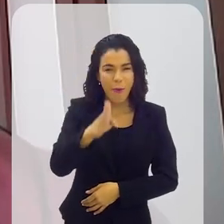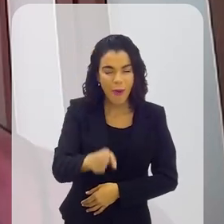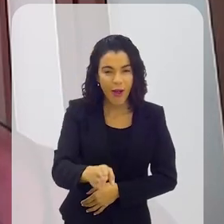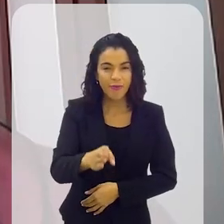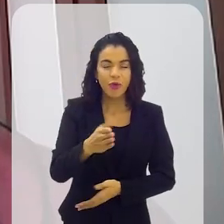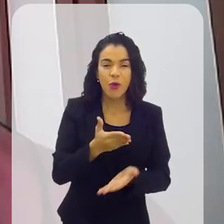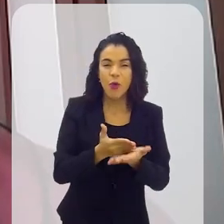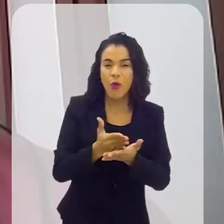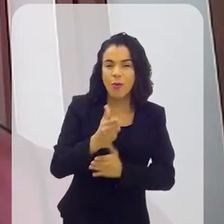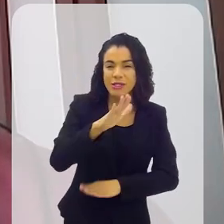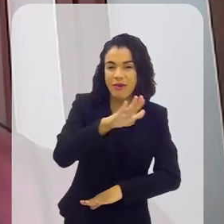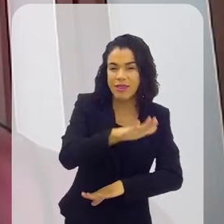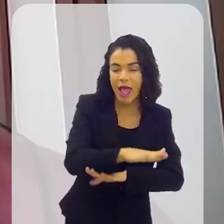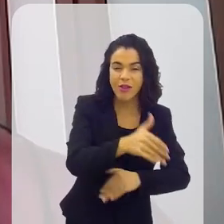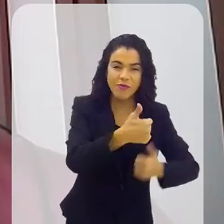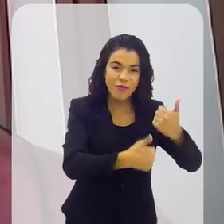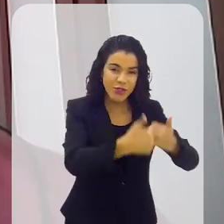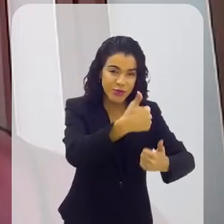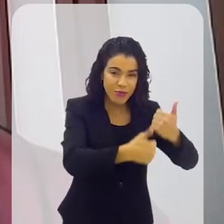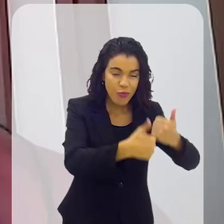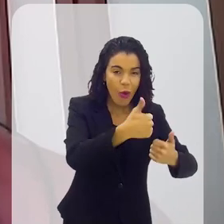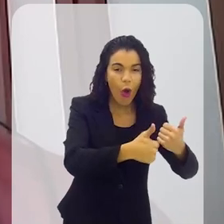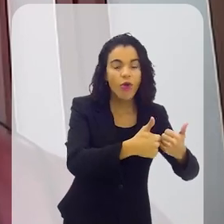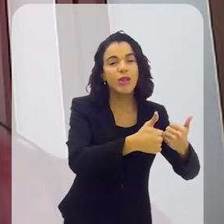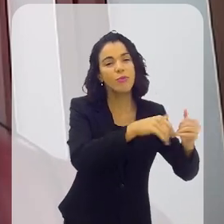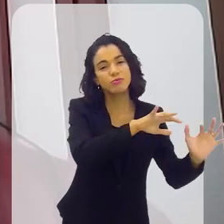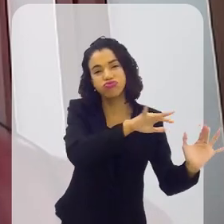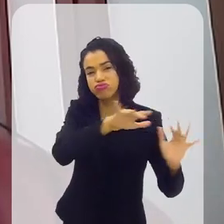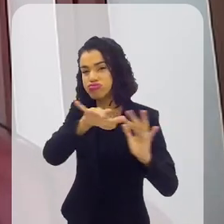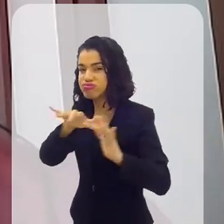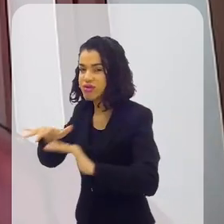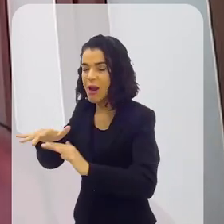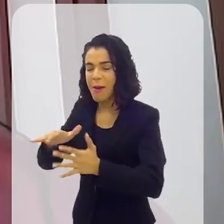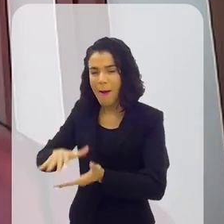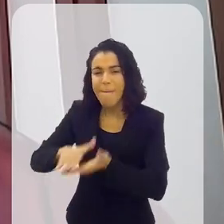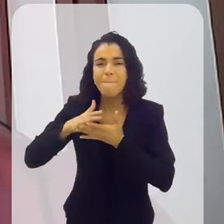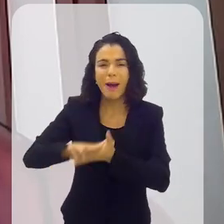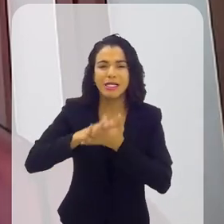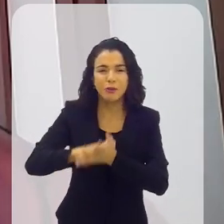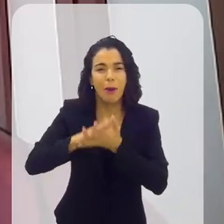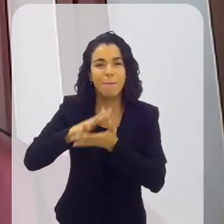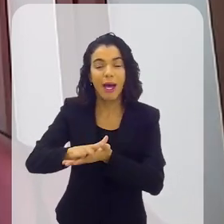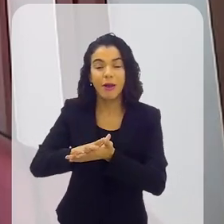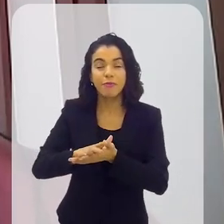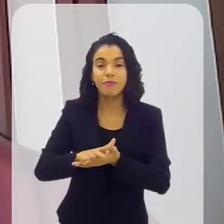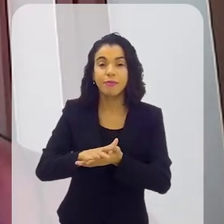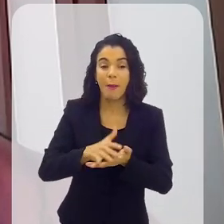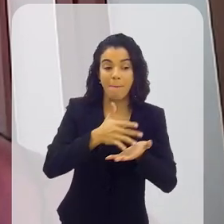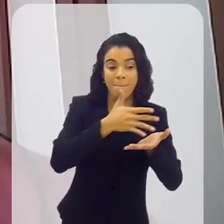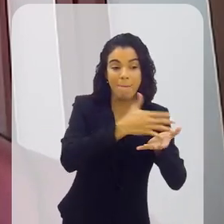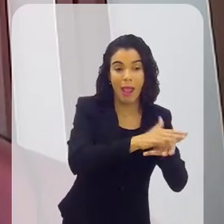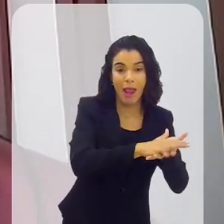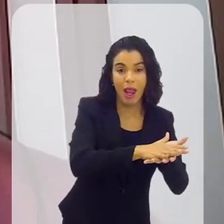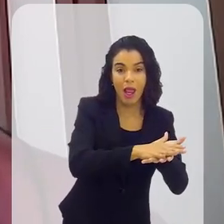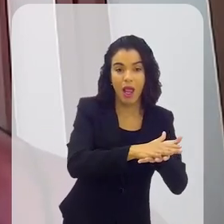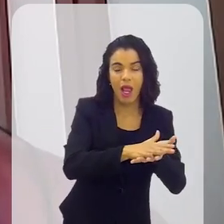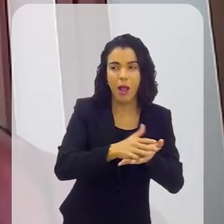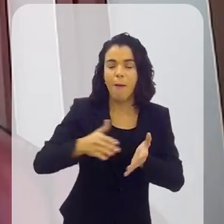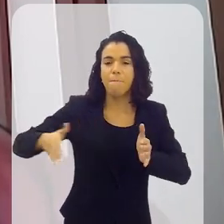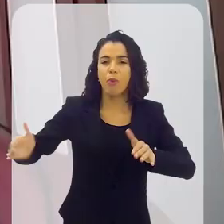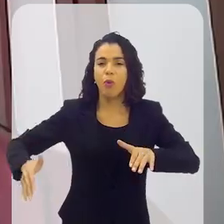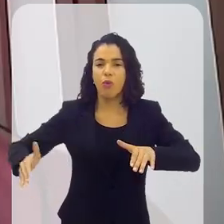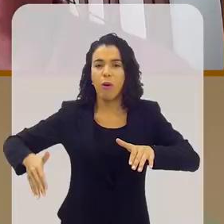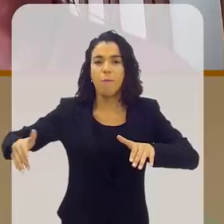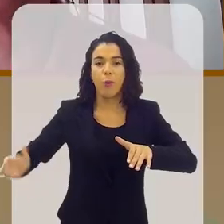começava de tardinha, começava um futebol e depois embalava para o samba. Então, pagode e samba é tudo a